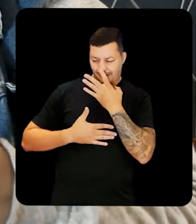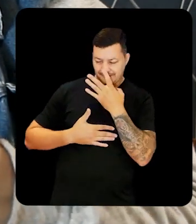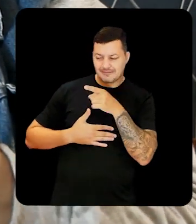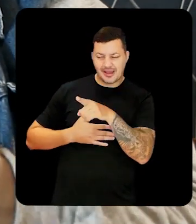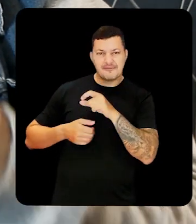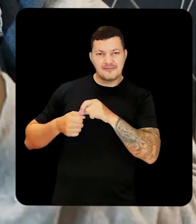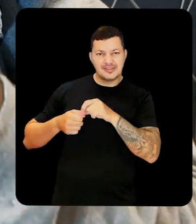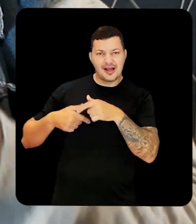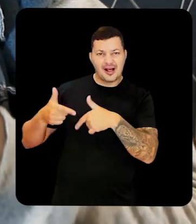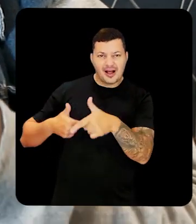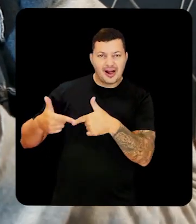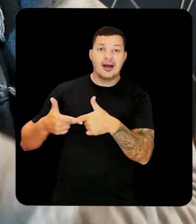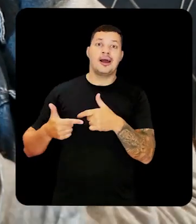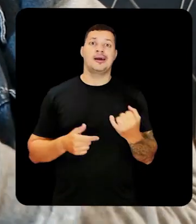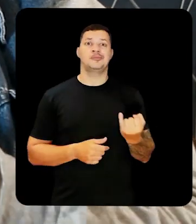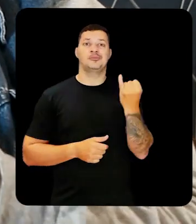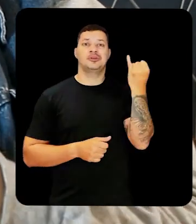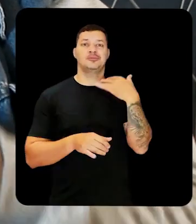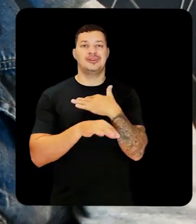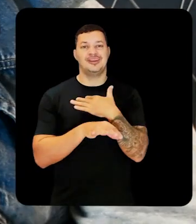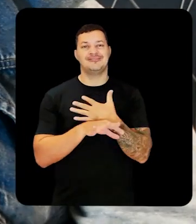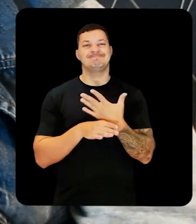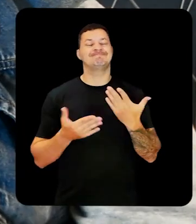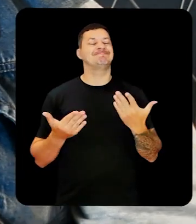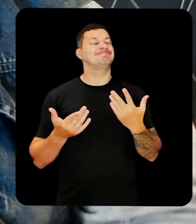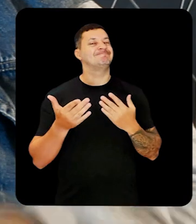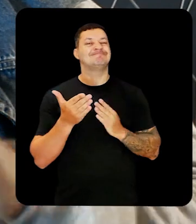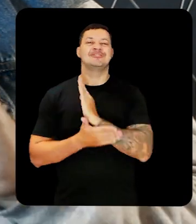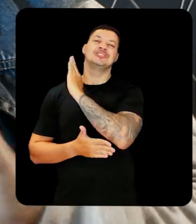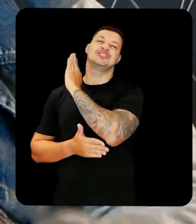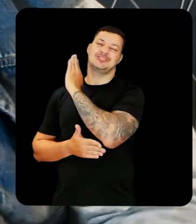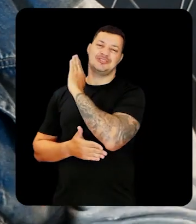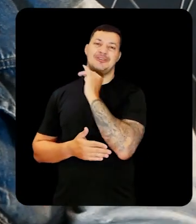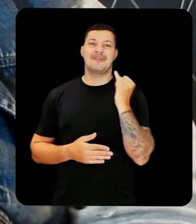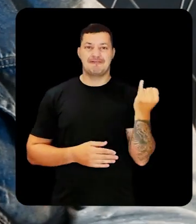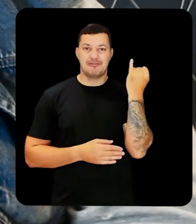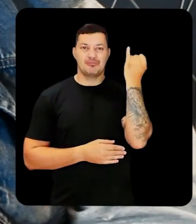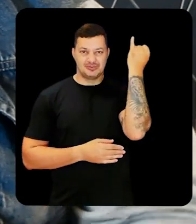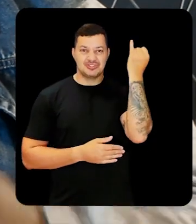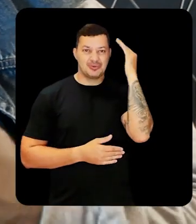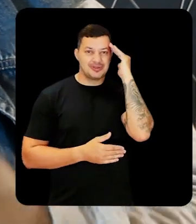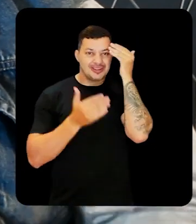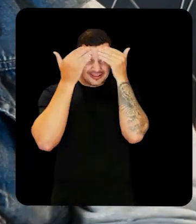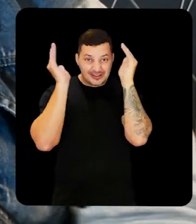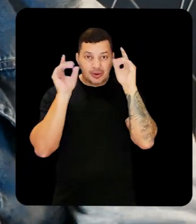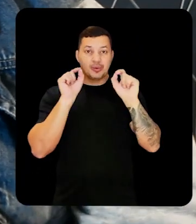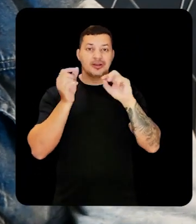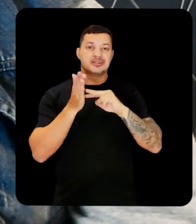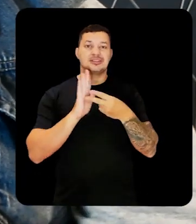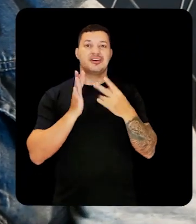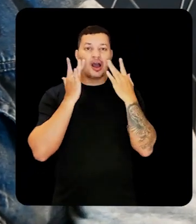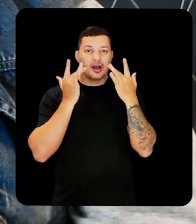estava fazendo, entendeu? E é muito importante para a cidade. Foi um ápice, assim, foi fundamental, no meu entender,